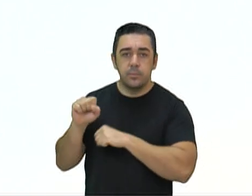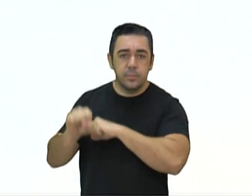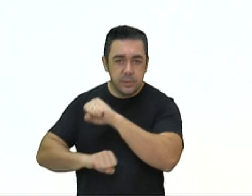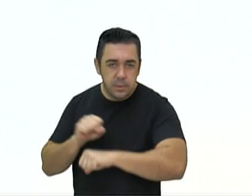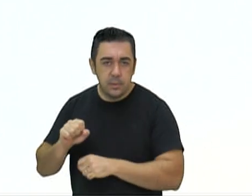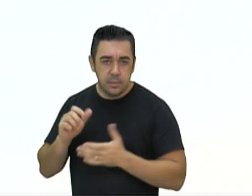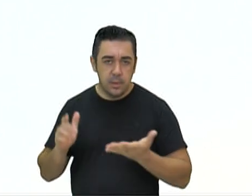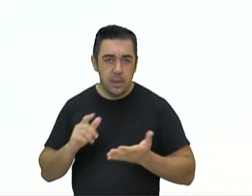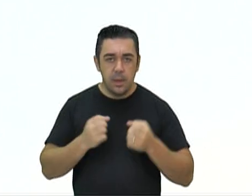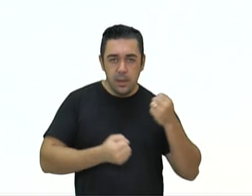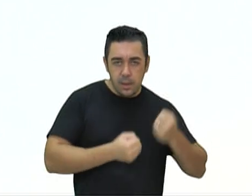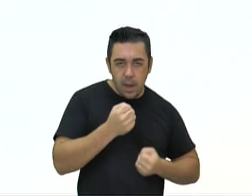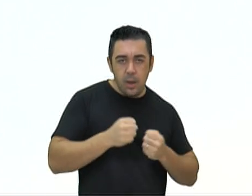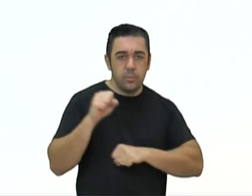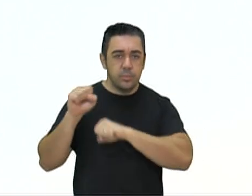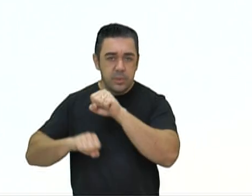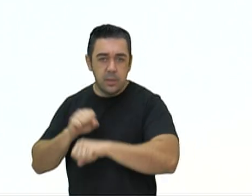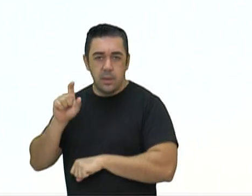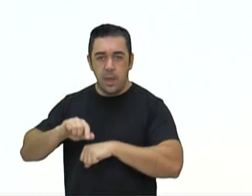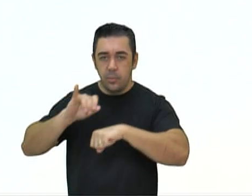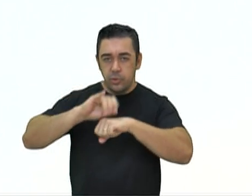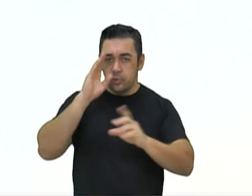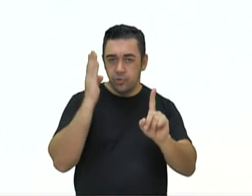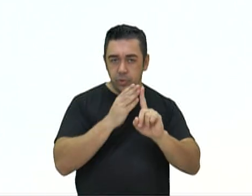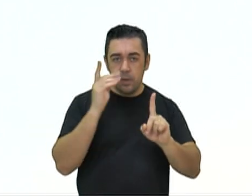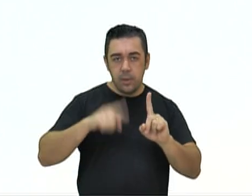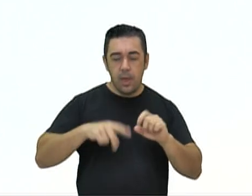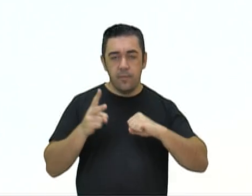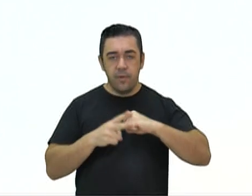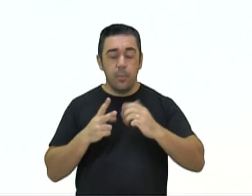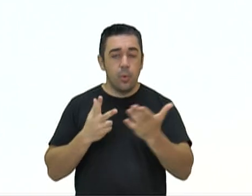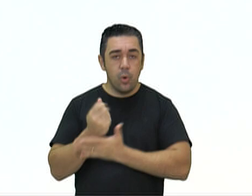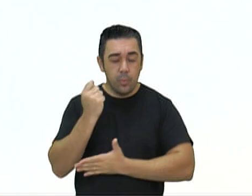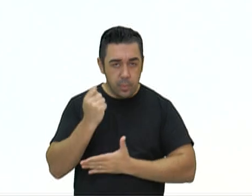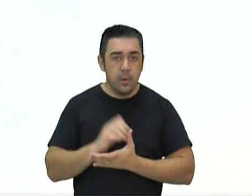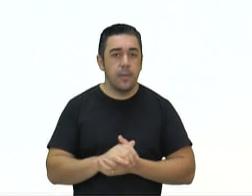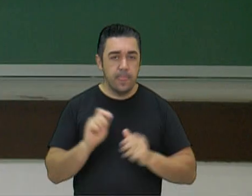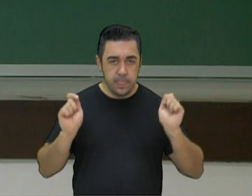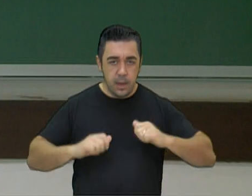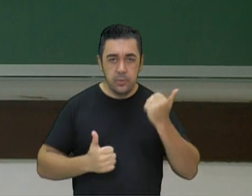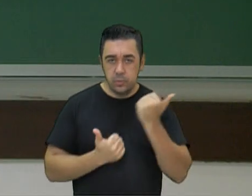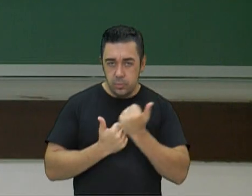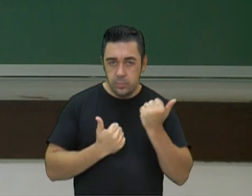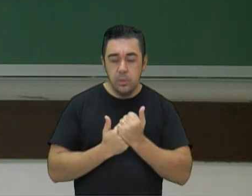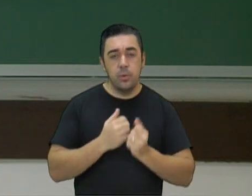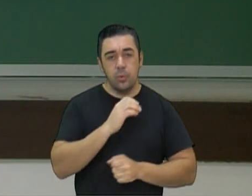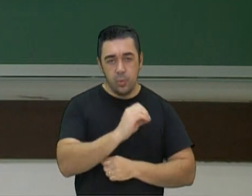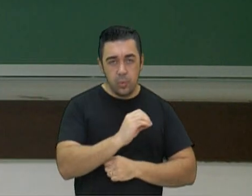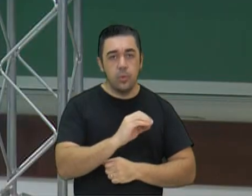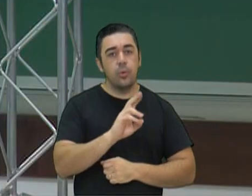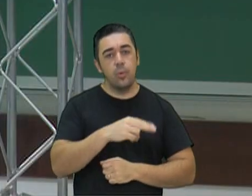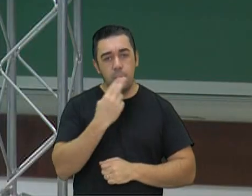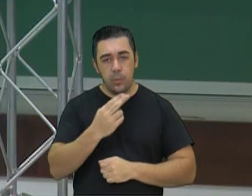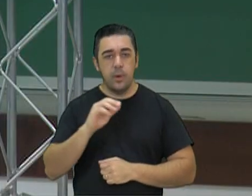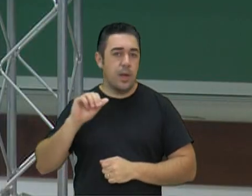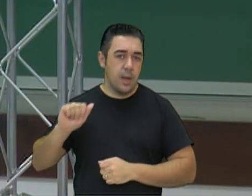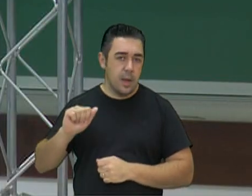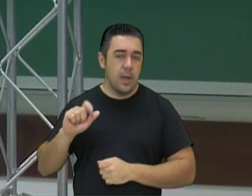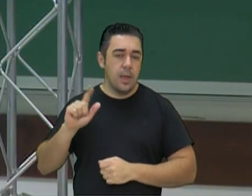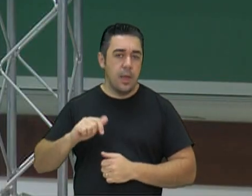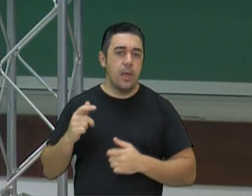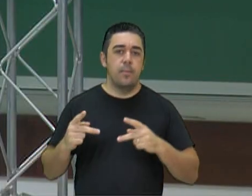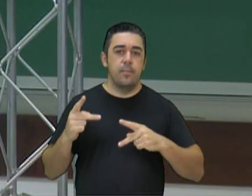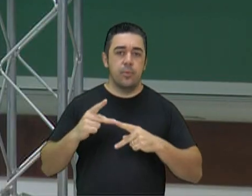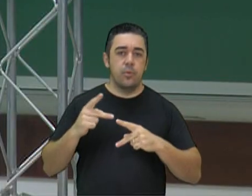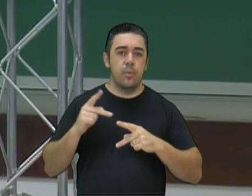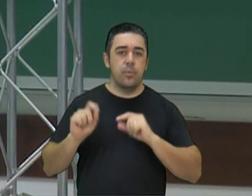Então, carro, bicicleta são objetos diretos do verbo comprar. Eu posso substituir por o, a, enquanto pronome oblíquo, né?